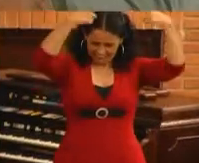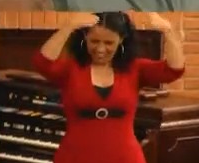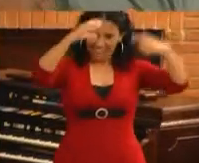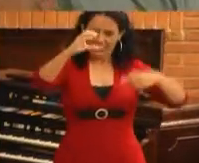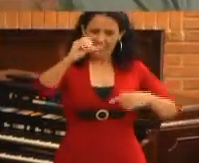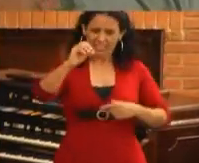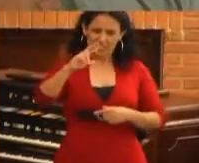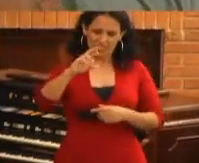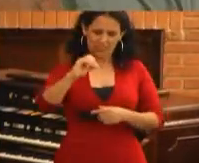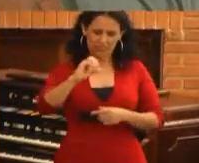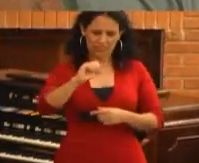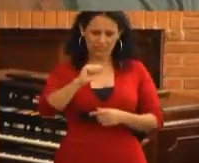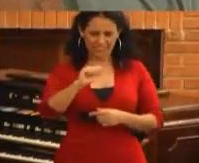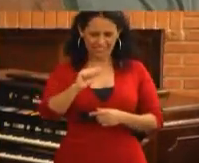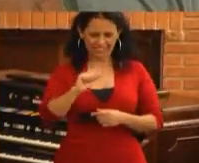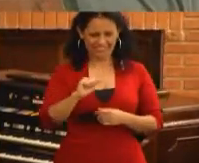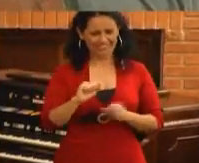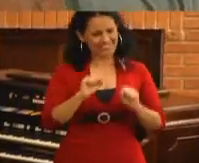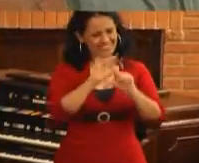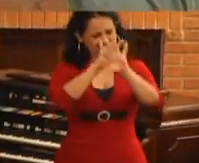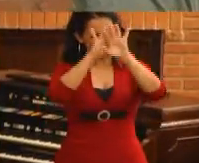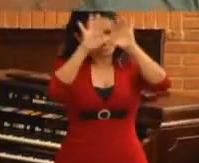é imarcessível?